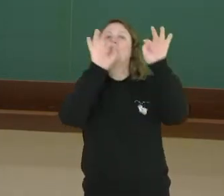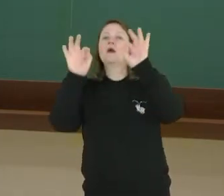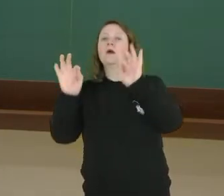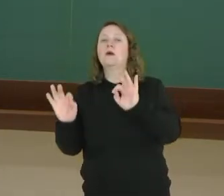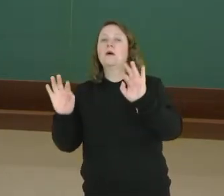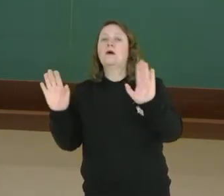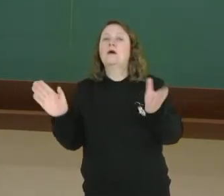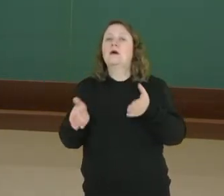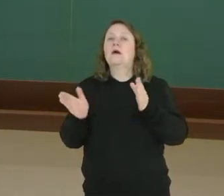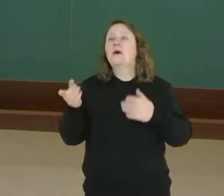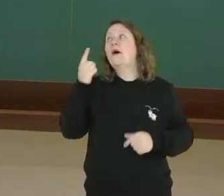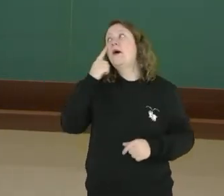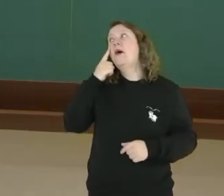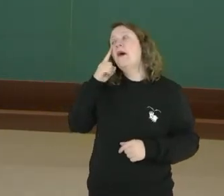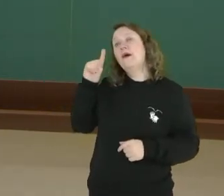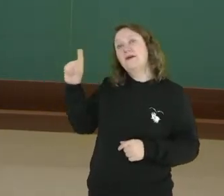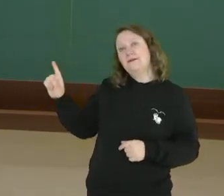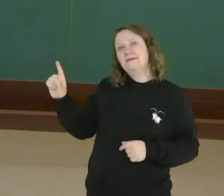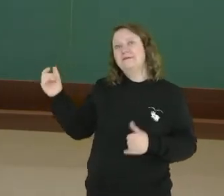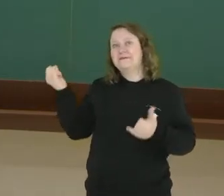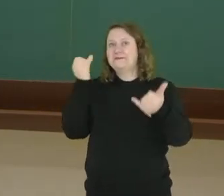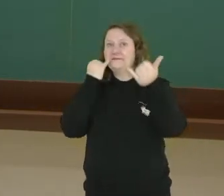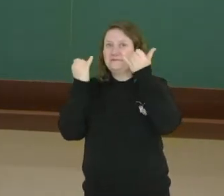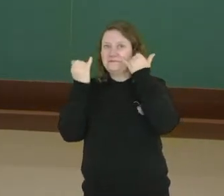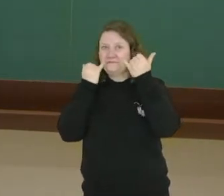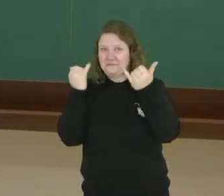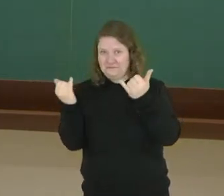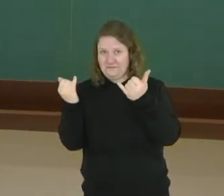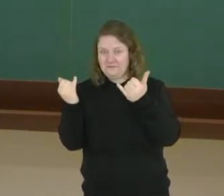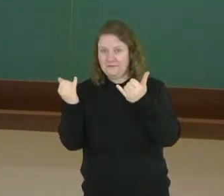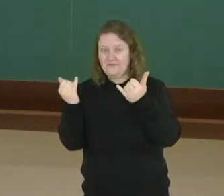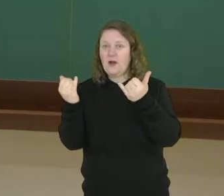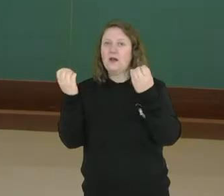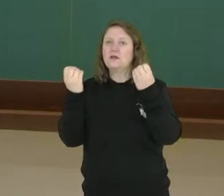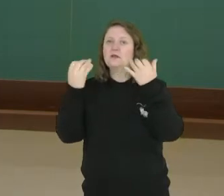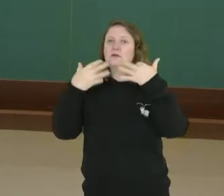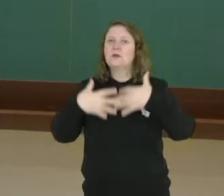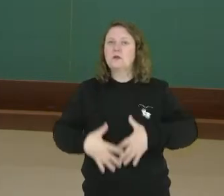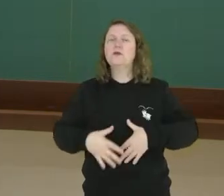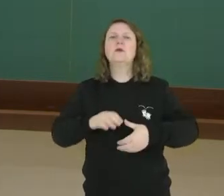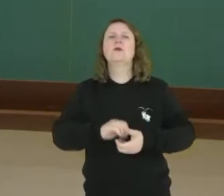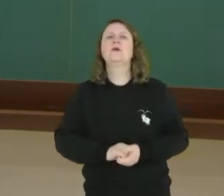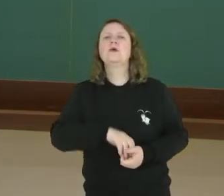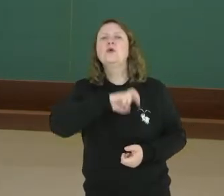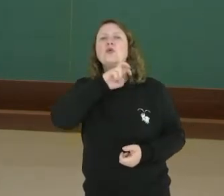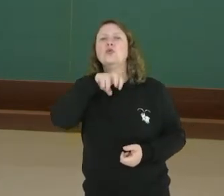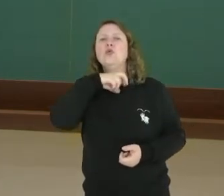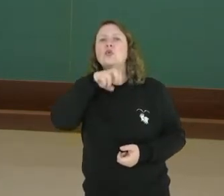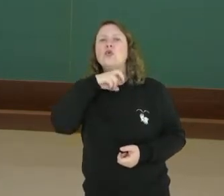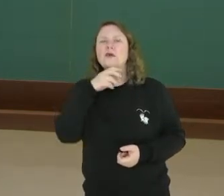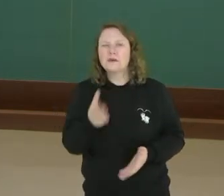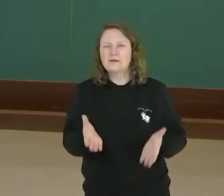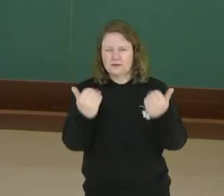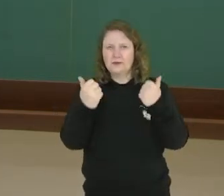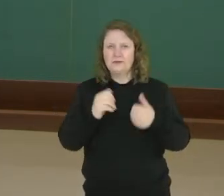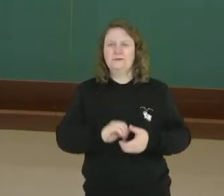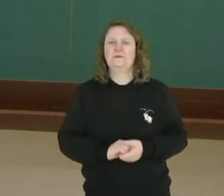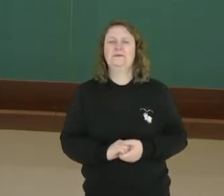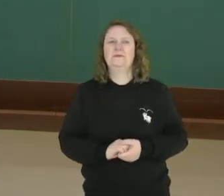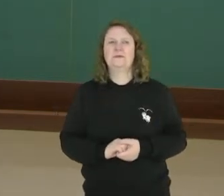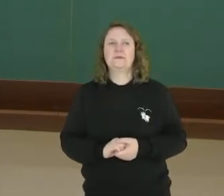convidar você a ler essa matéria comigo. E ela está falando de cobra ainda. Vamos ler comigo? Bora lá